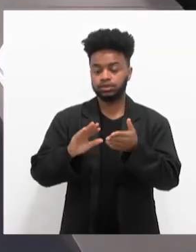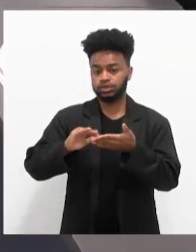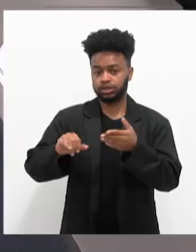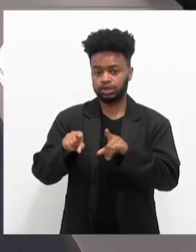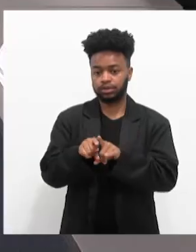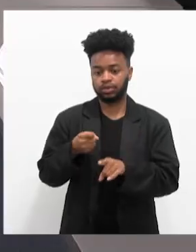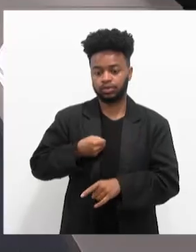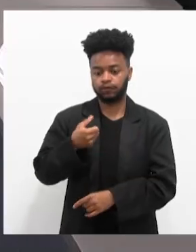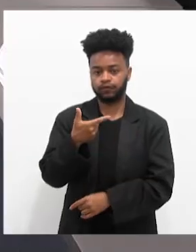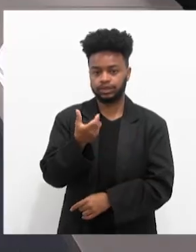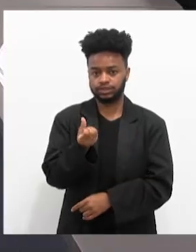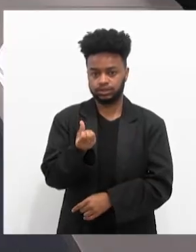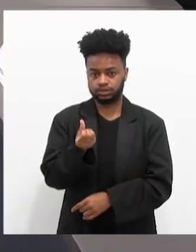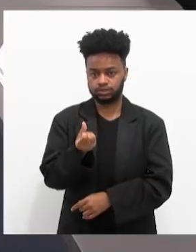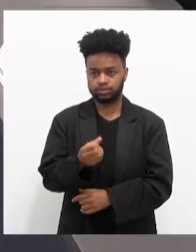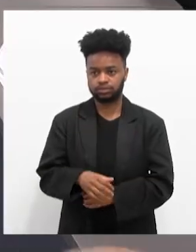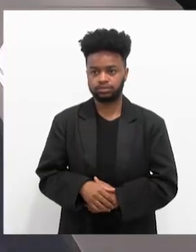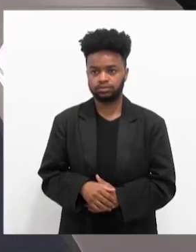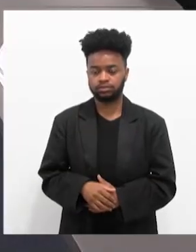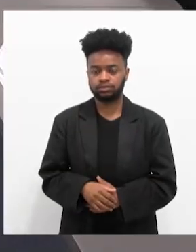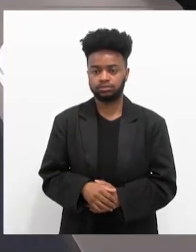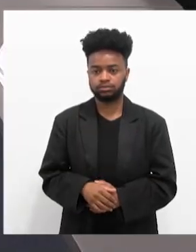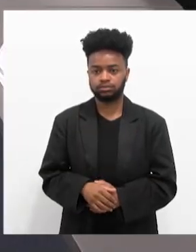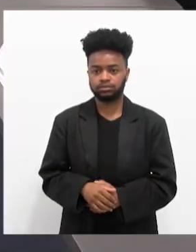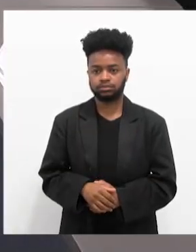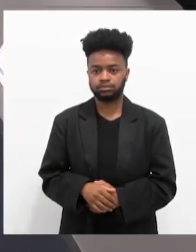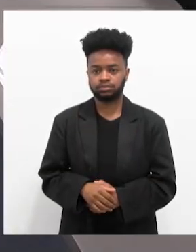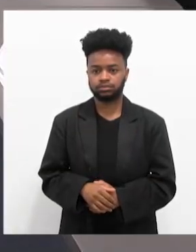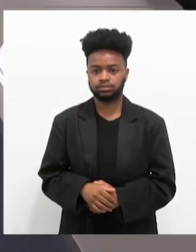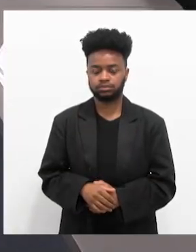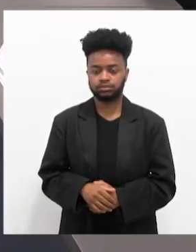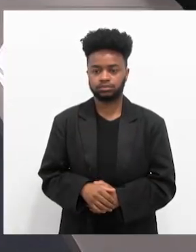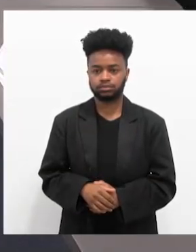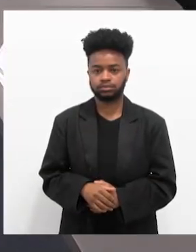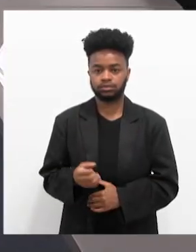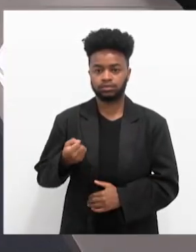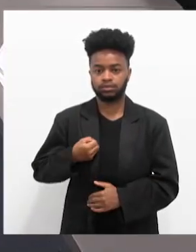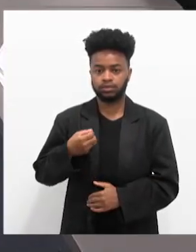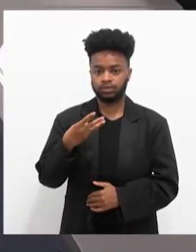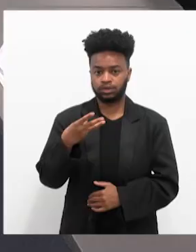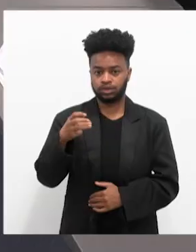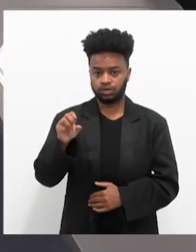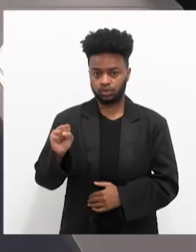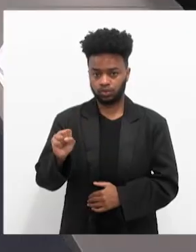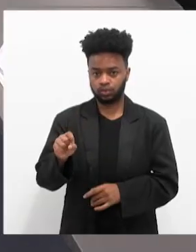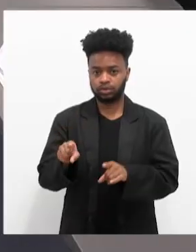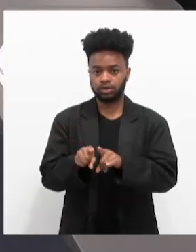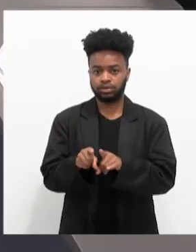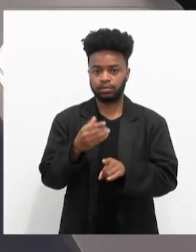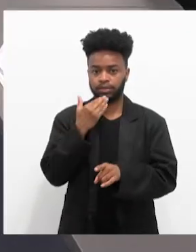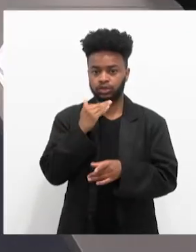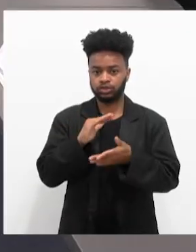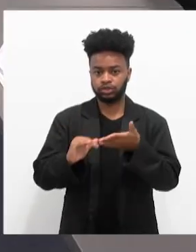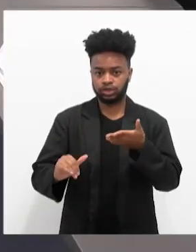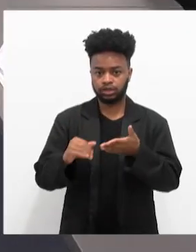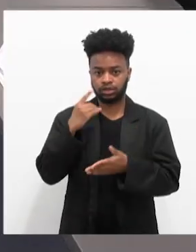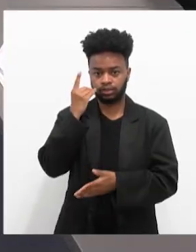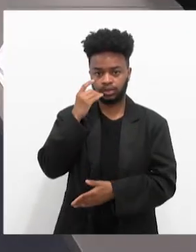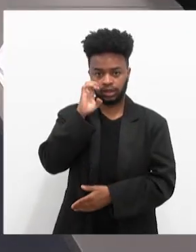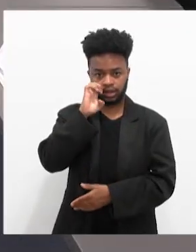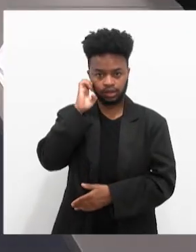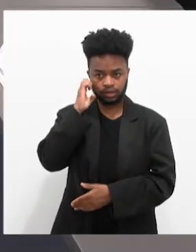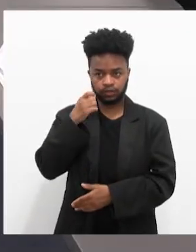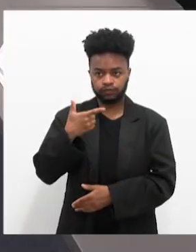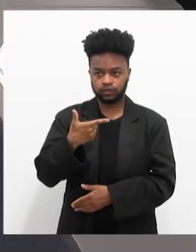do bloco. Deputado Serafini, o 38 e o pedido de retirada pela deputada Élica,